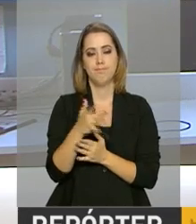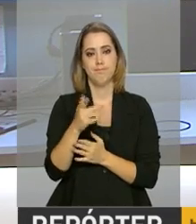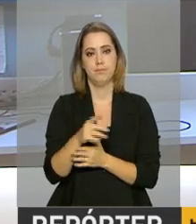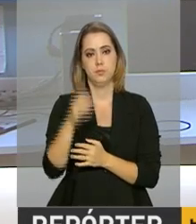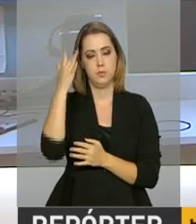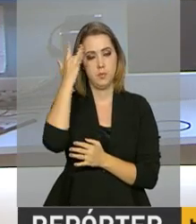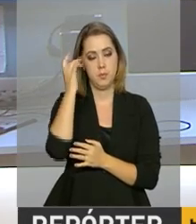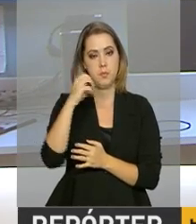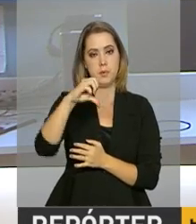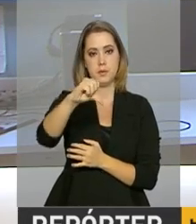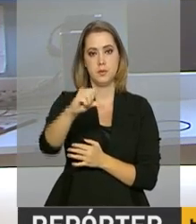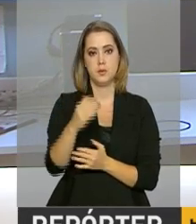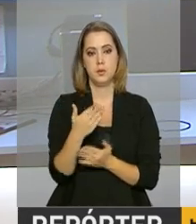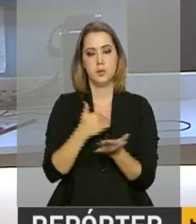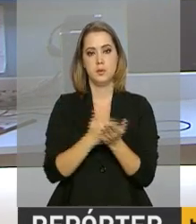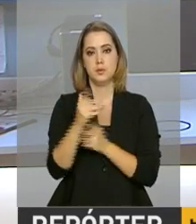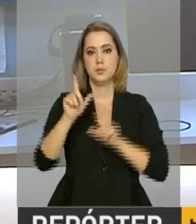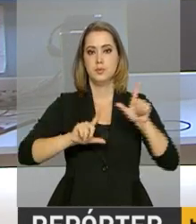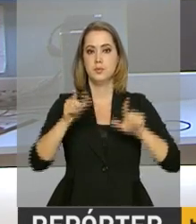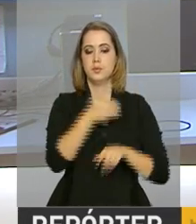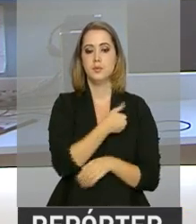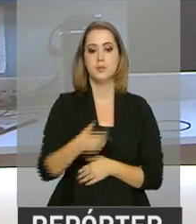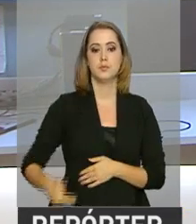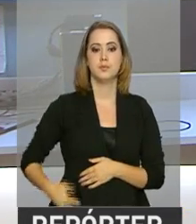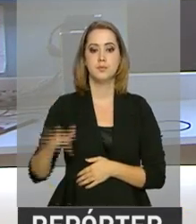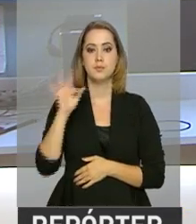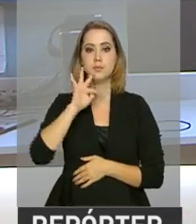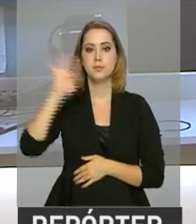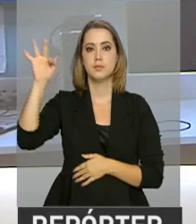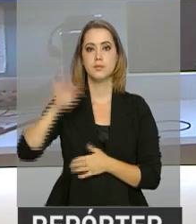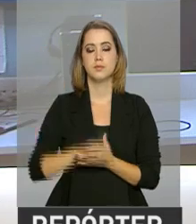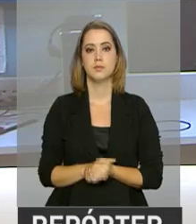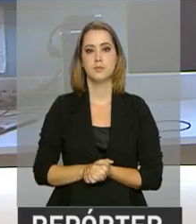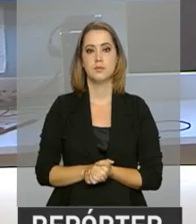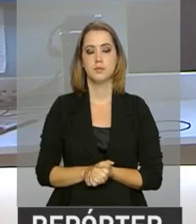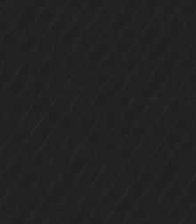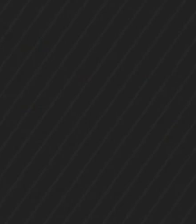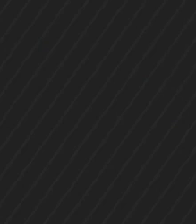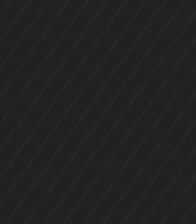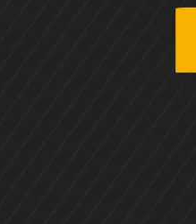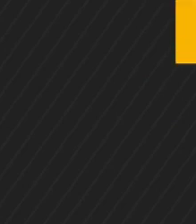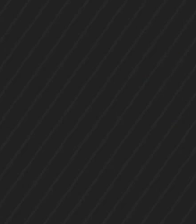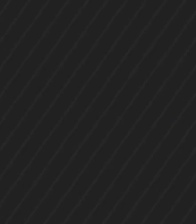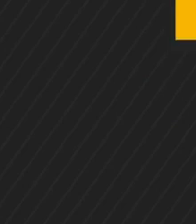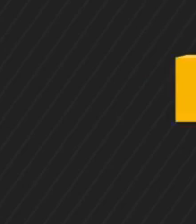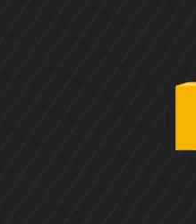manhã na primeira edição Continue com a gente aqui na NBR a TV do Governo Federal